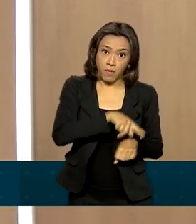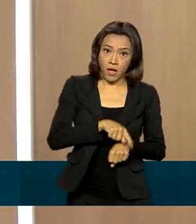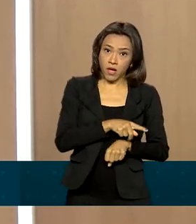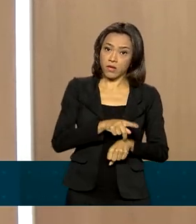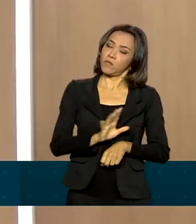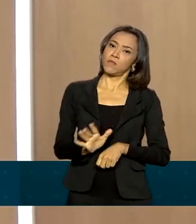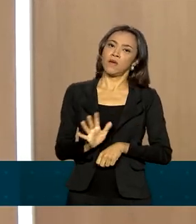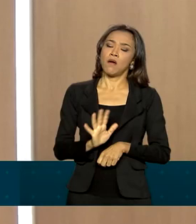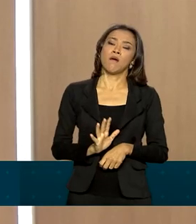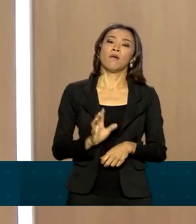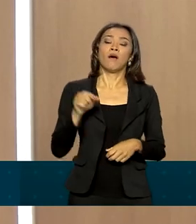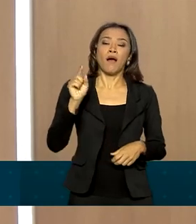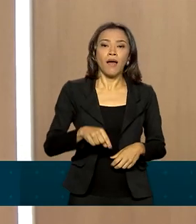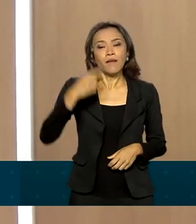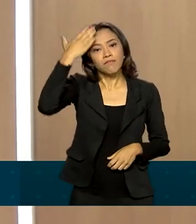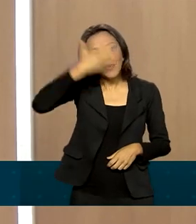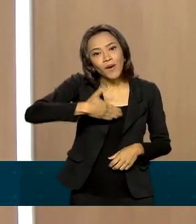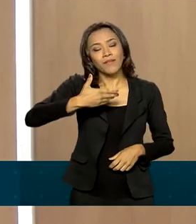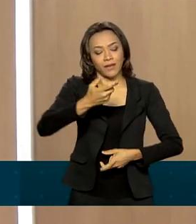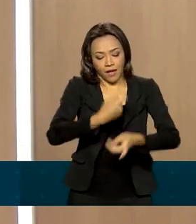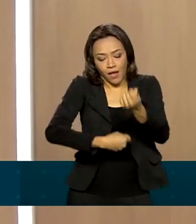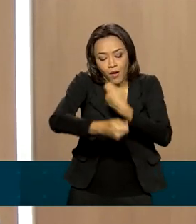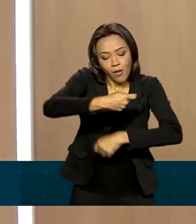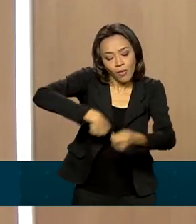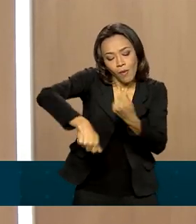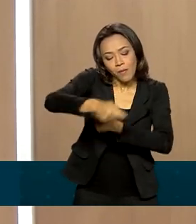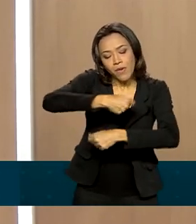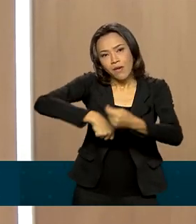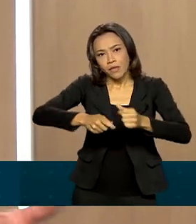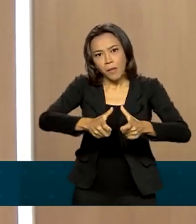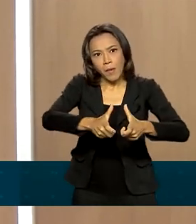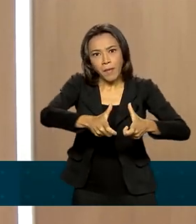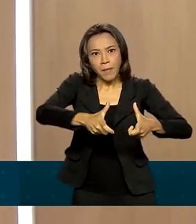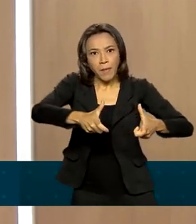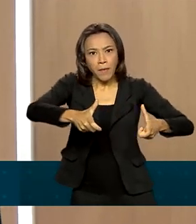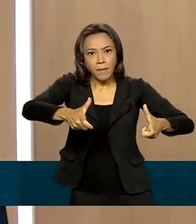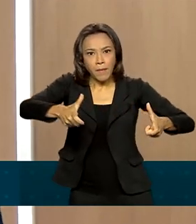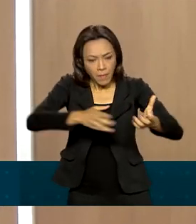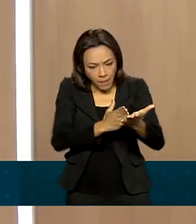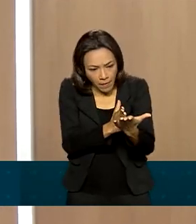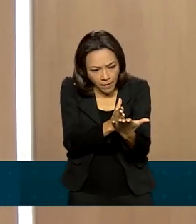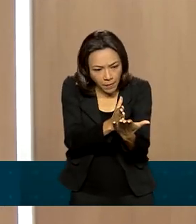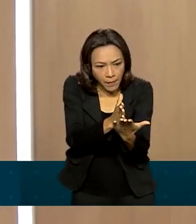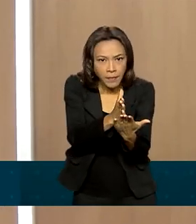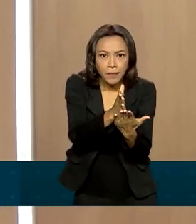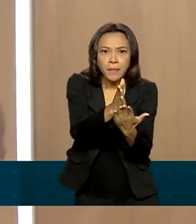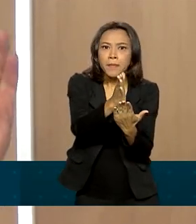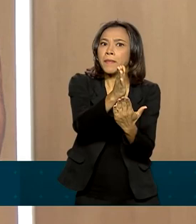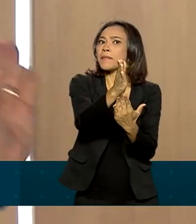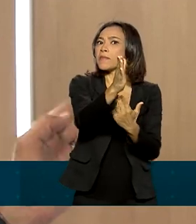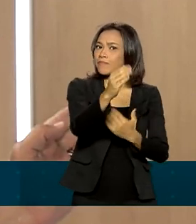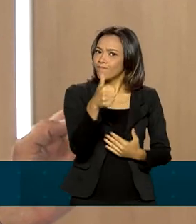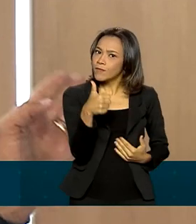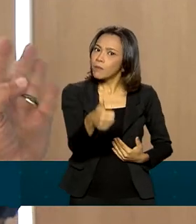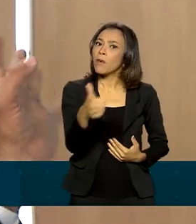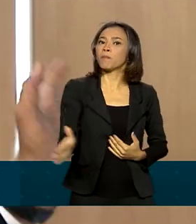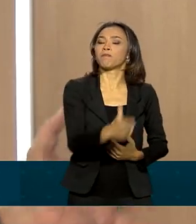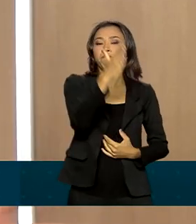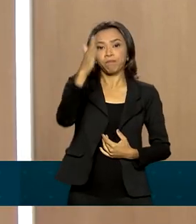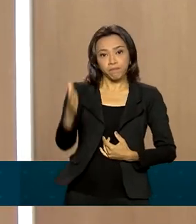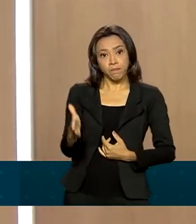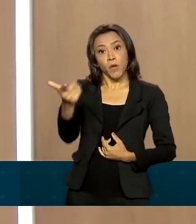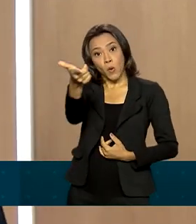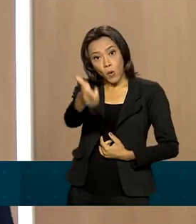é uma demonstração que a economia está em plena expansão e um sinal de vitalidade Econômica já do ponto de